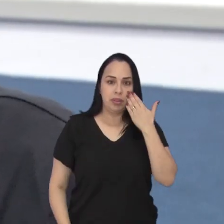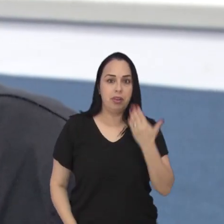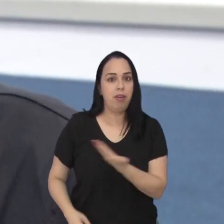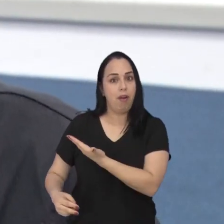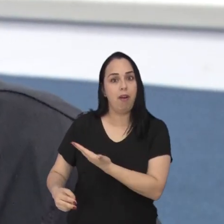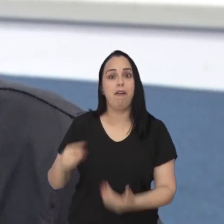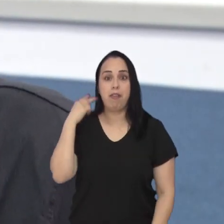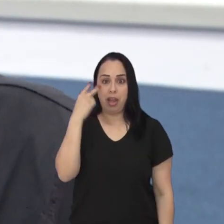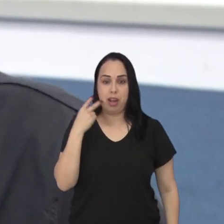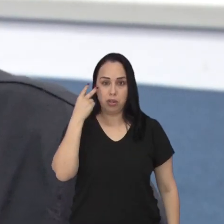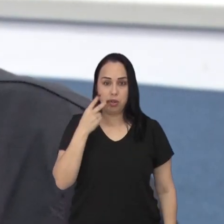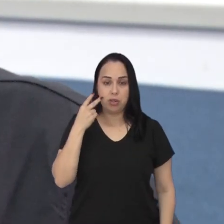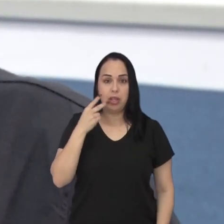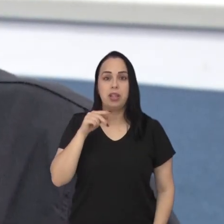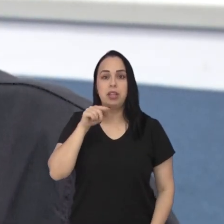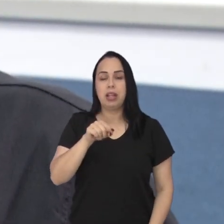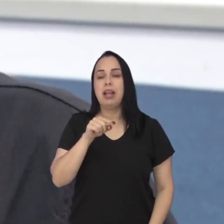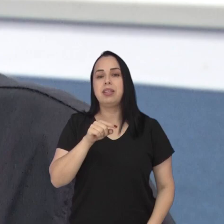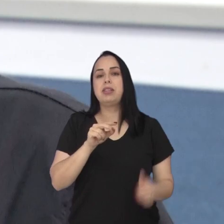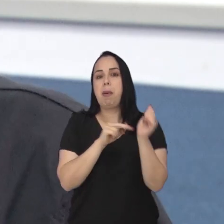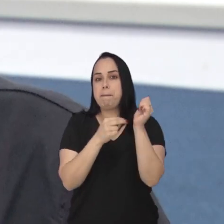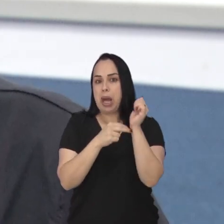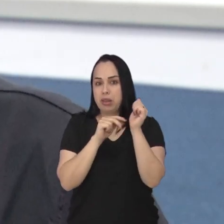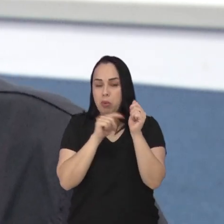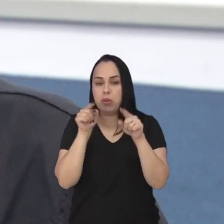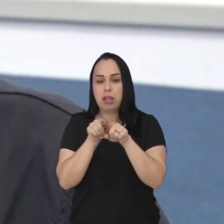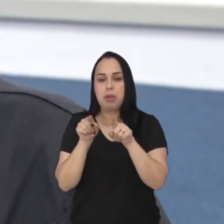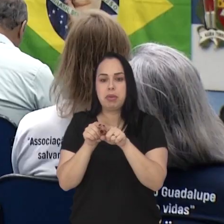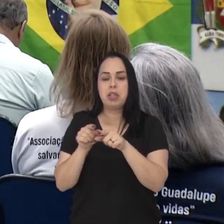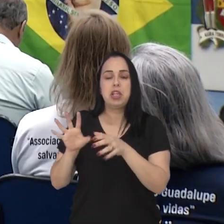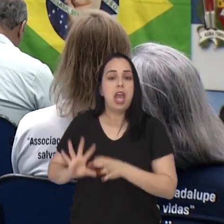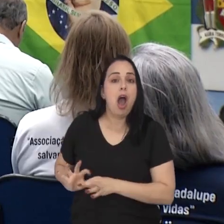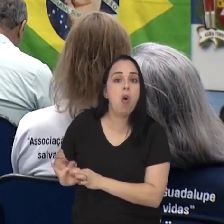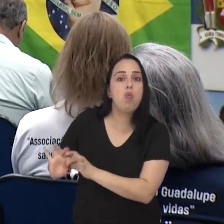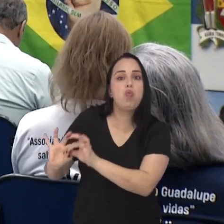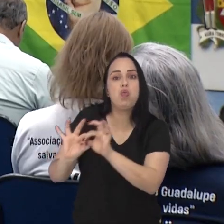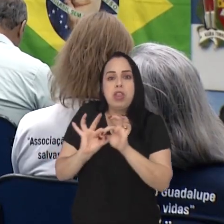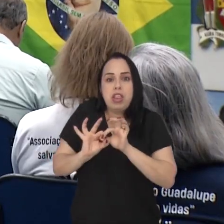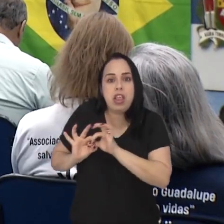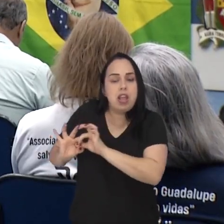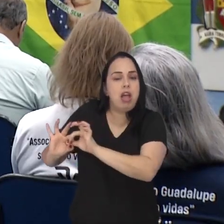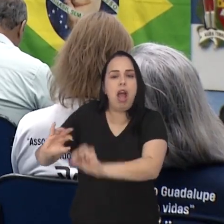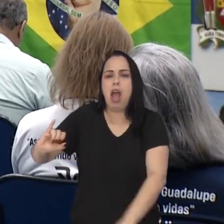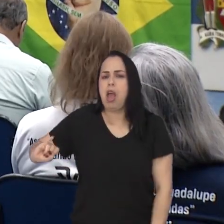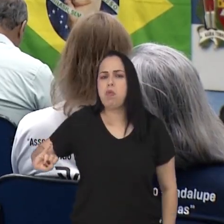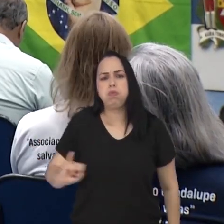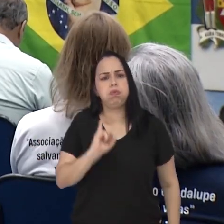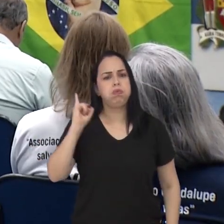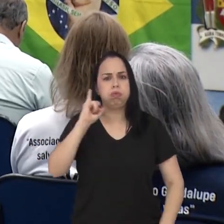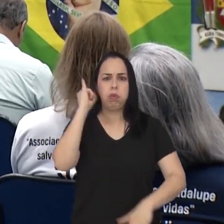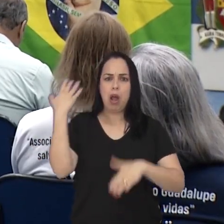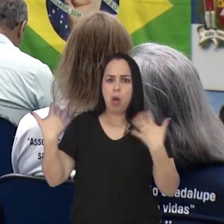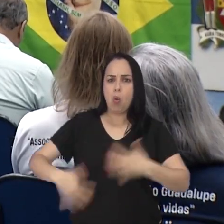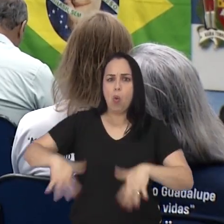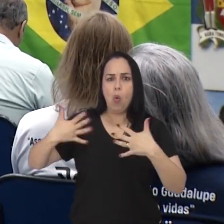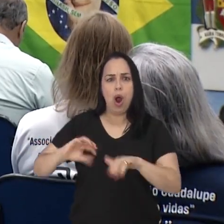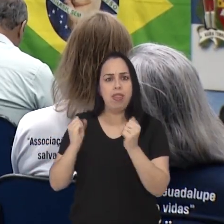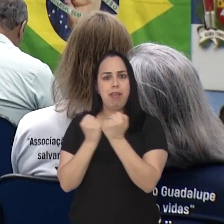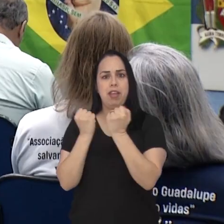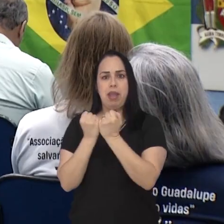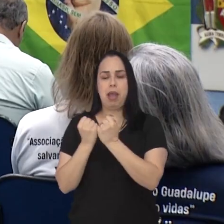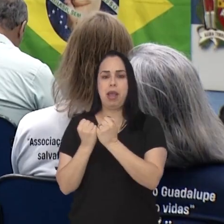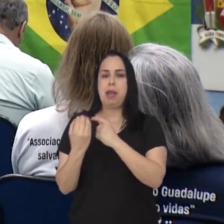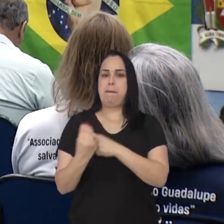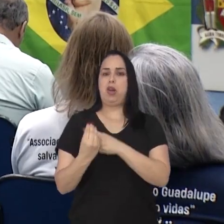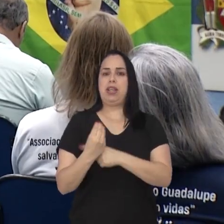Para o vereador José Roberto da Rosa, de São Bento do Sapucaí, a união dos parlamentares da região é muito importante para